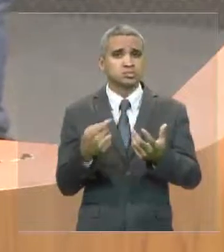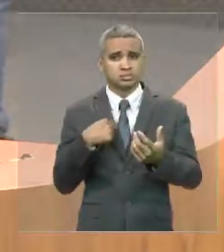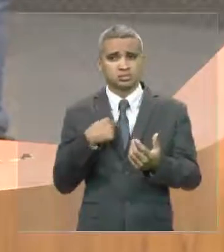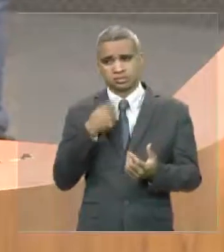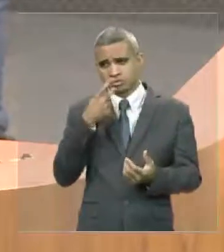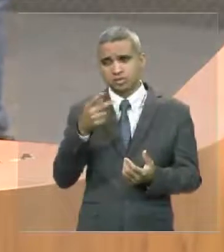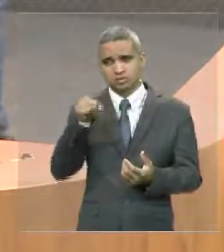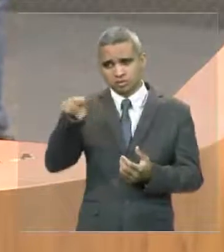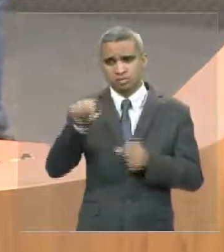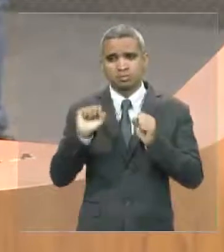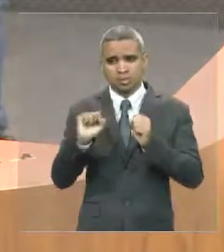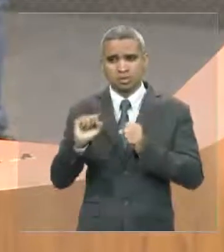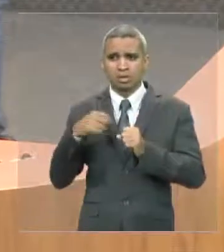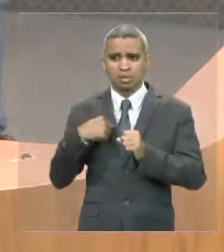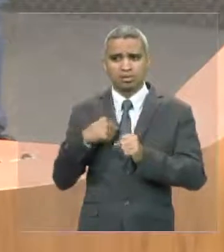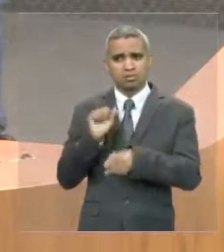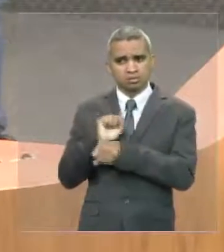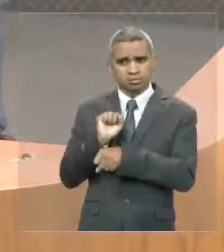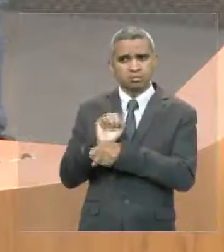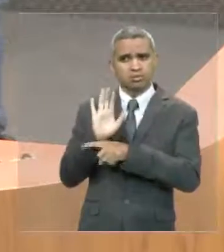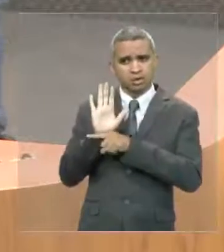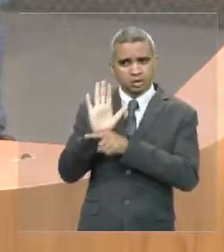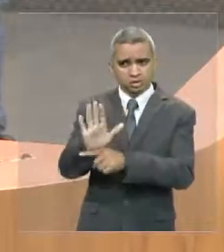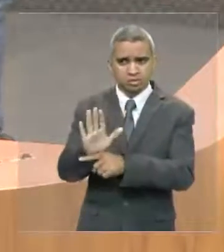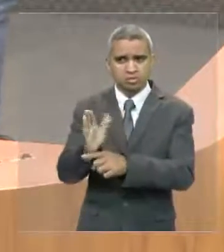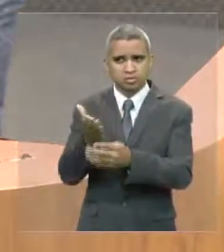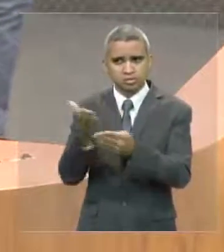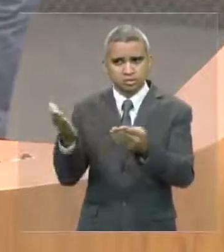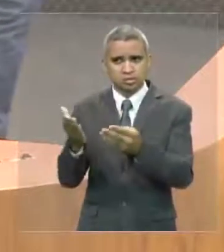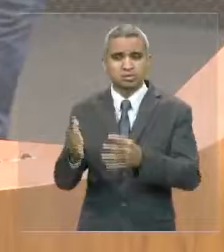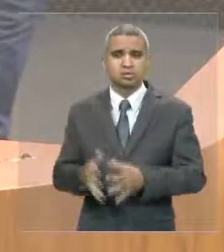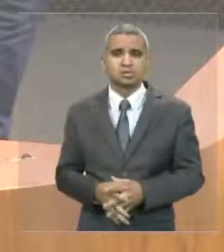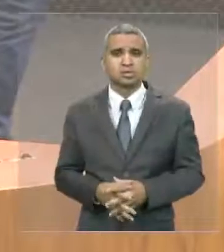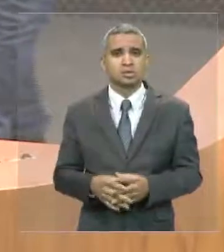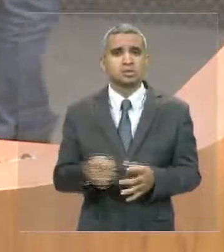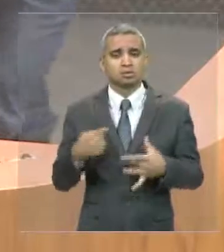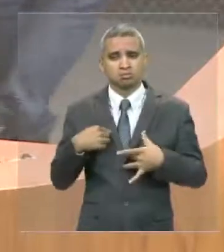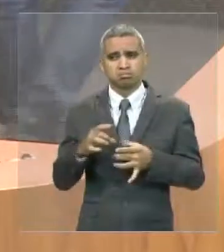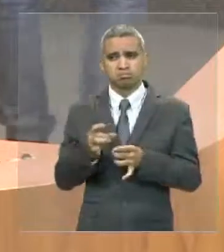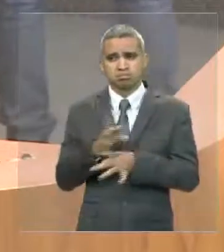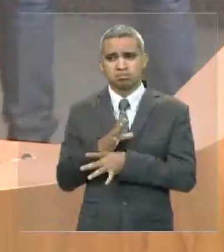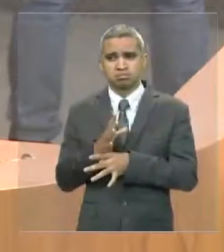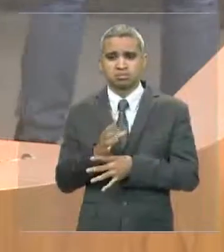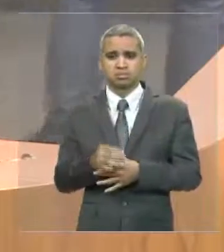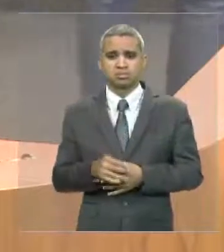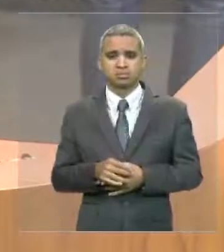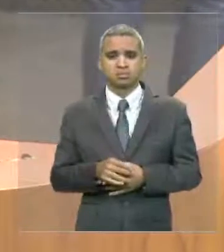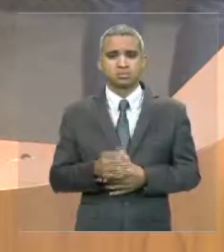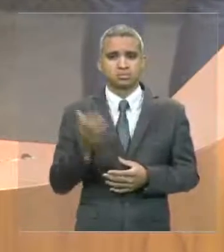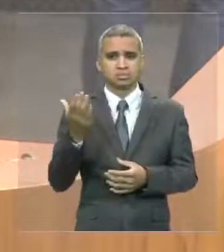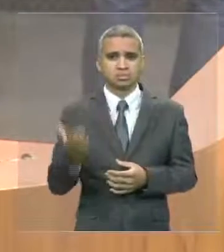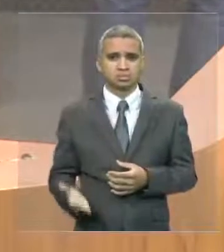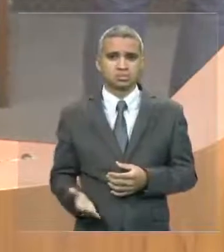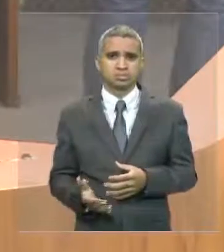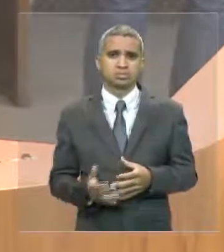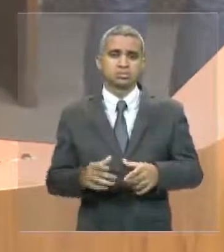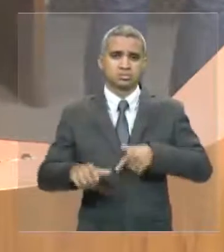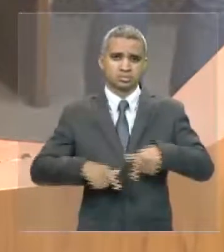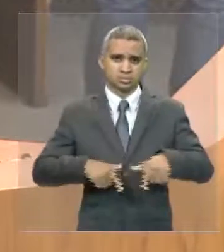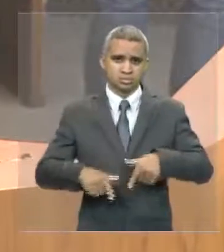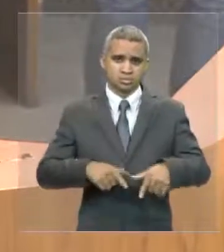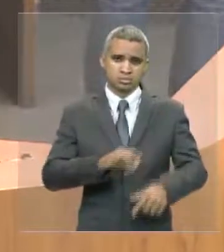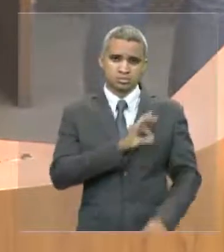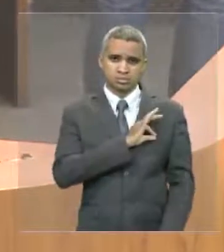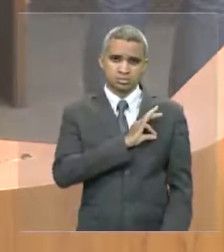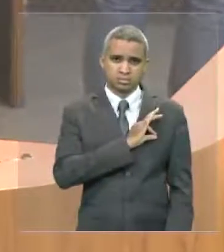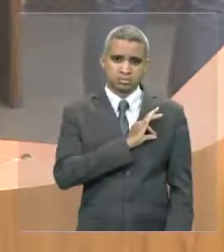comigo como deputado estadual, e todos deixaram muito à disposição dessa tão honrosa entidade,